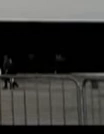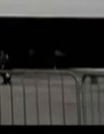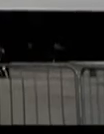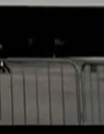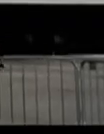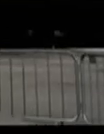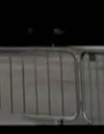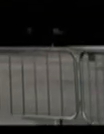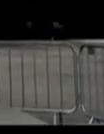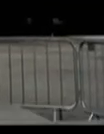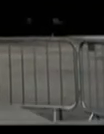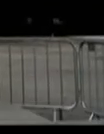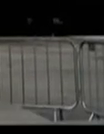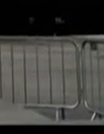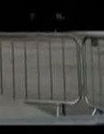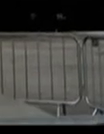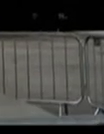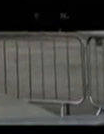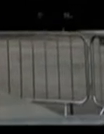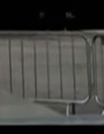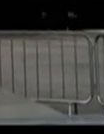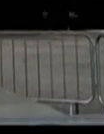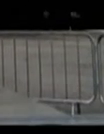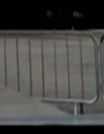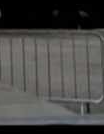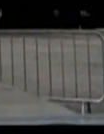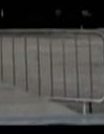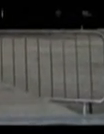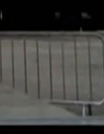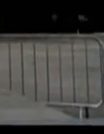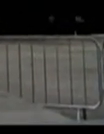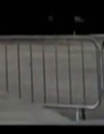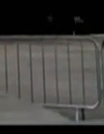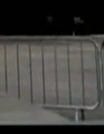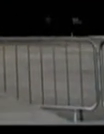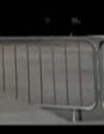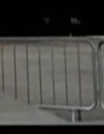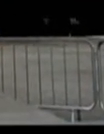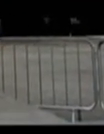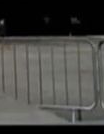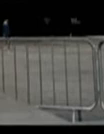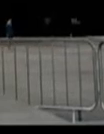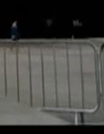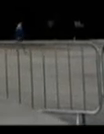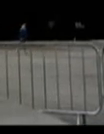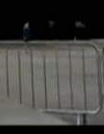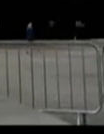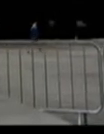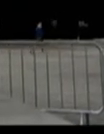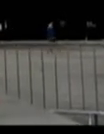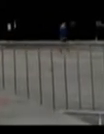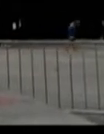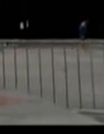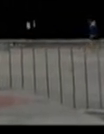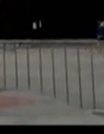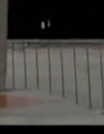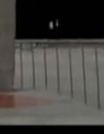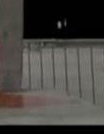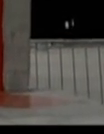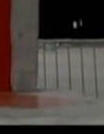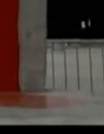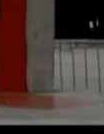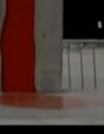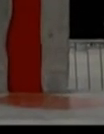un poco, háblanos un poco de los distintos espacios con los que cuenta este memorial. O memorial,